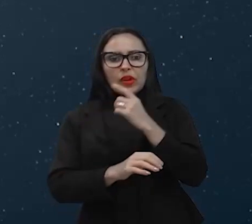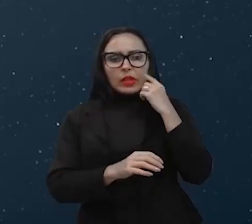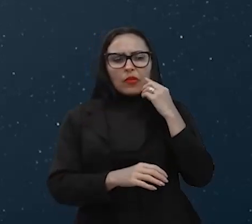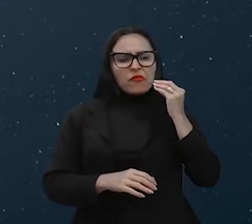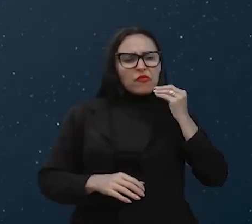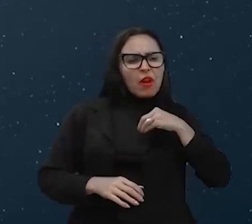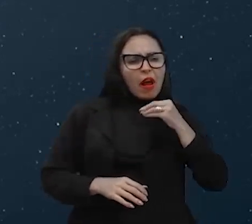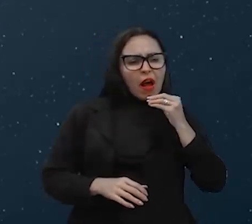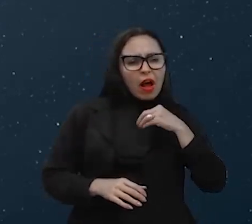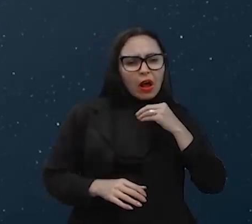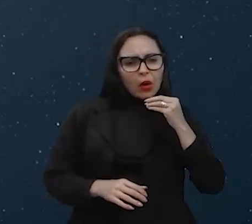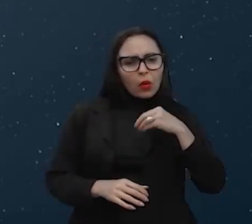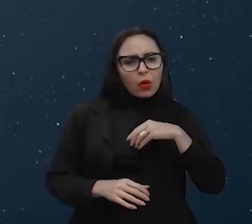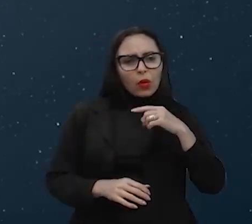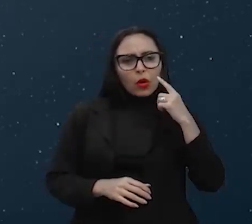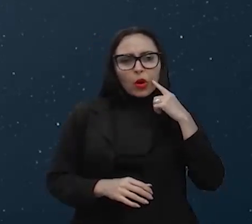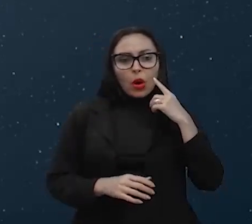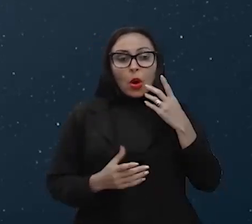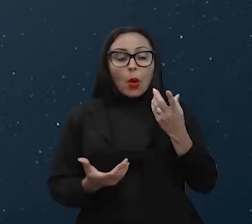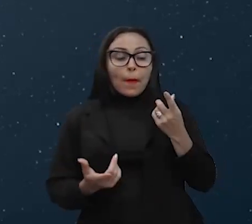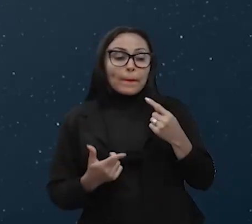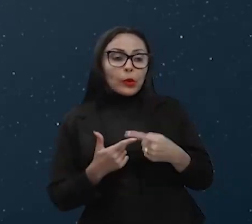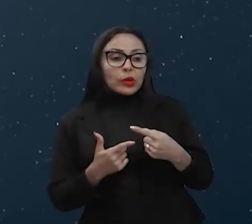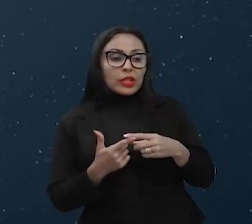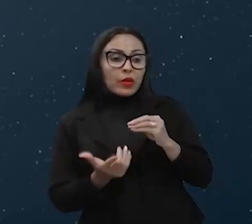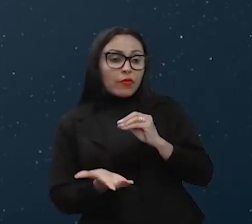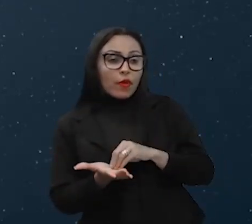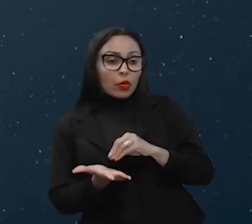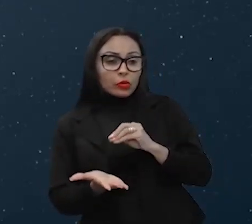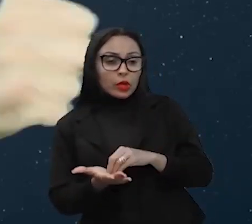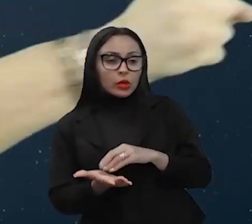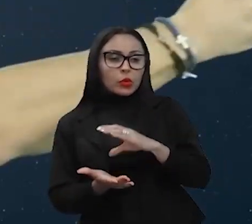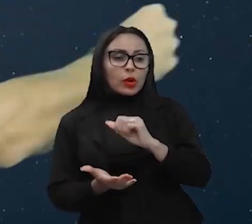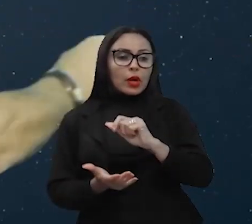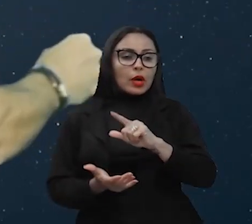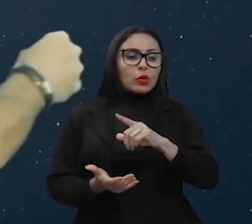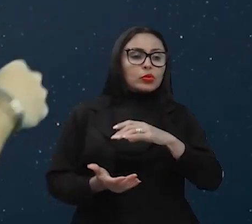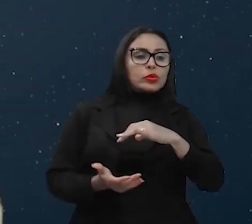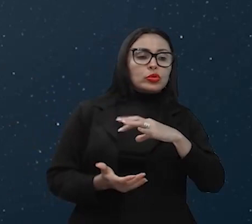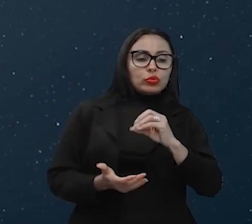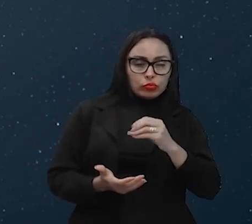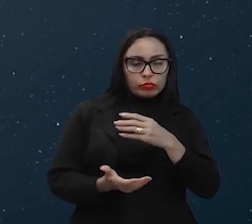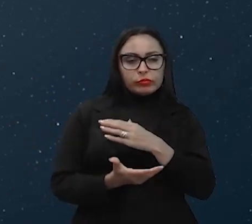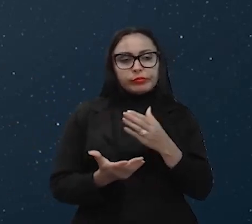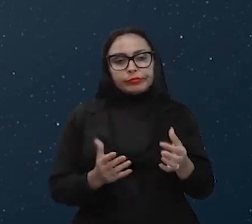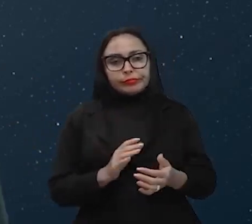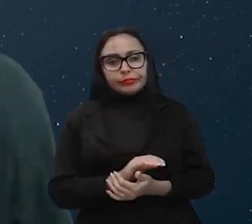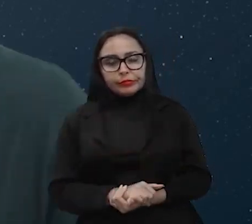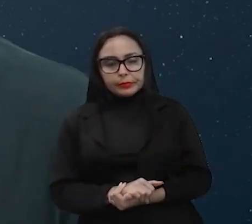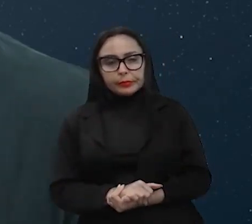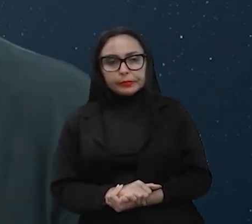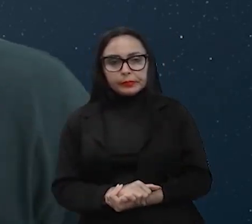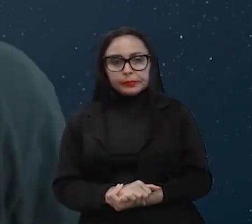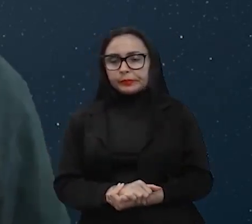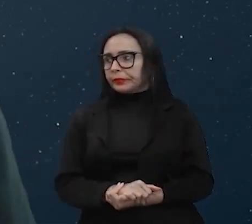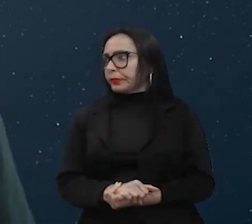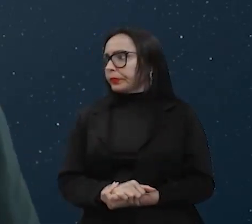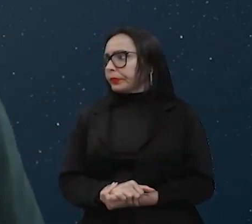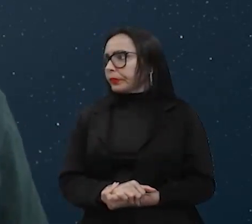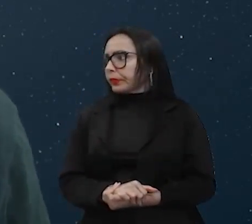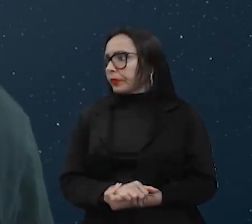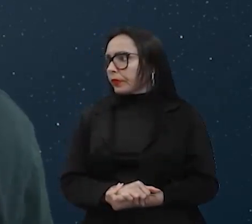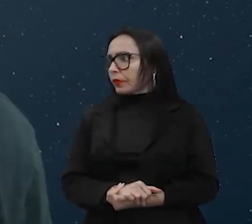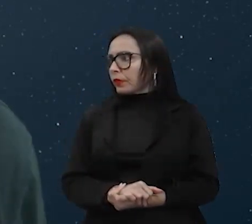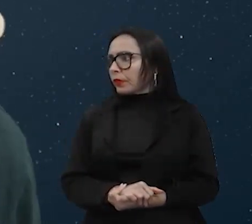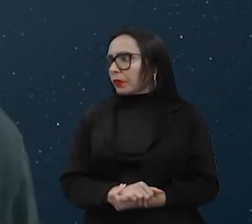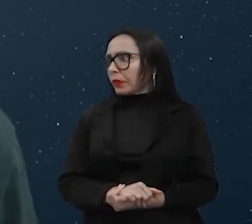enfraquecimento. Porque não vai ter quem pegue o cálcio e diga, ô cálcio, e traga o cálcio para o osso. Não vai ter isso. Não